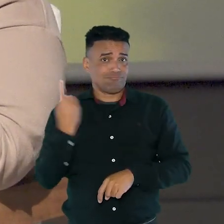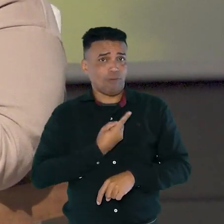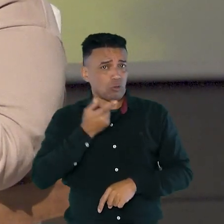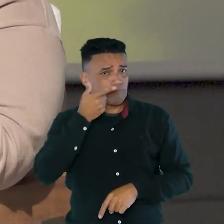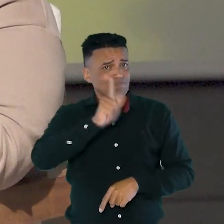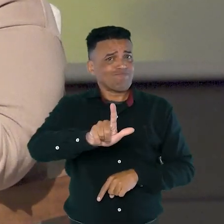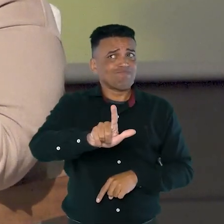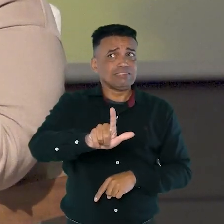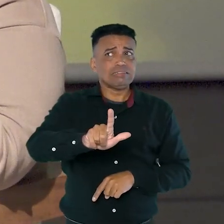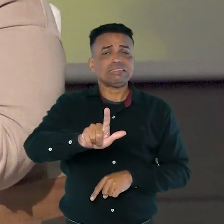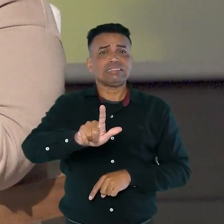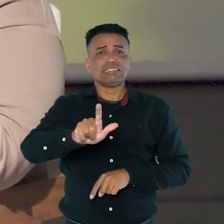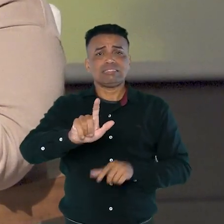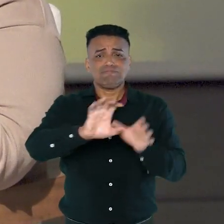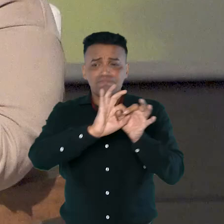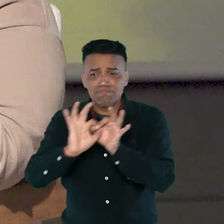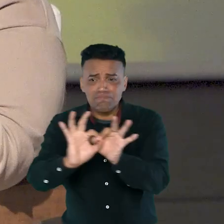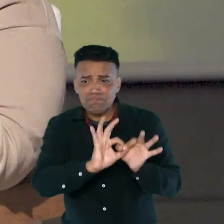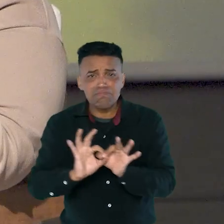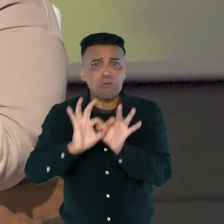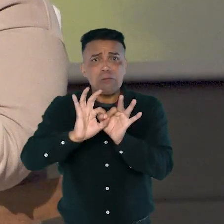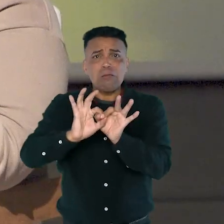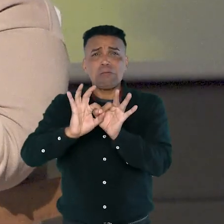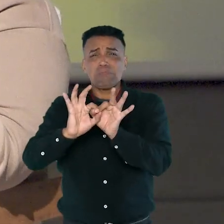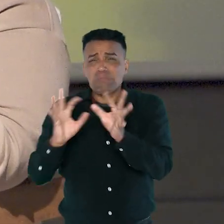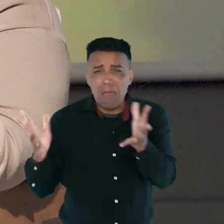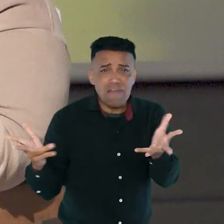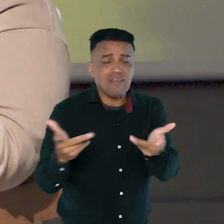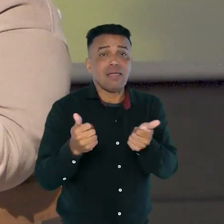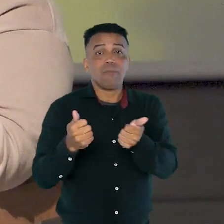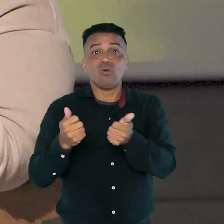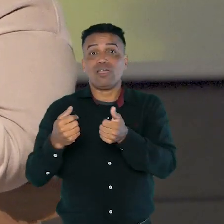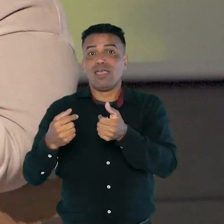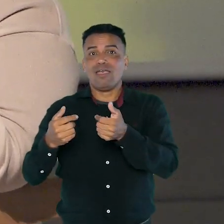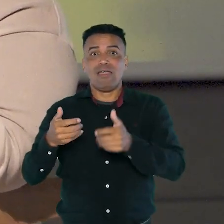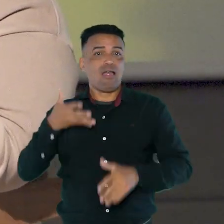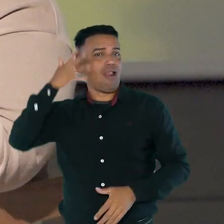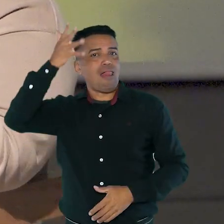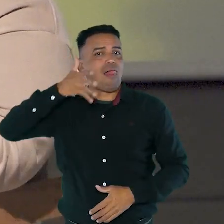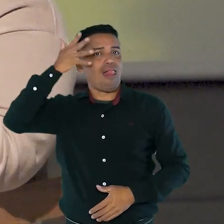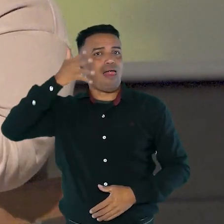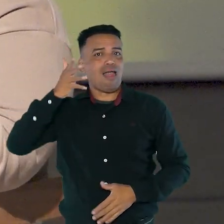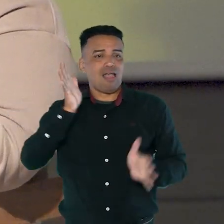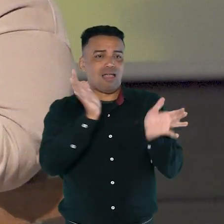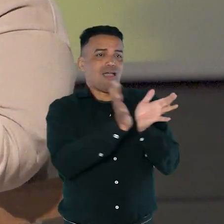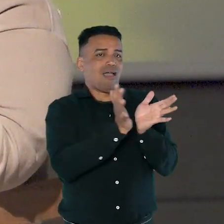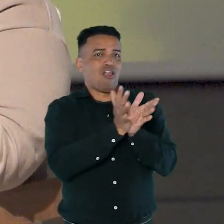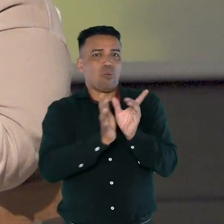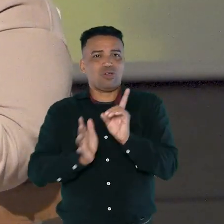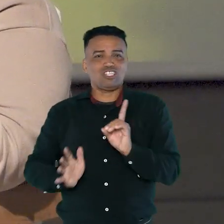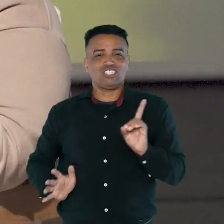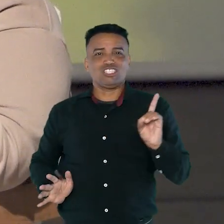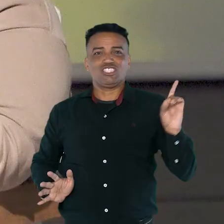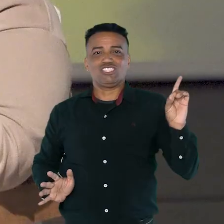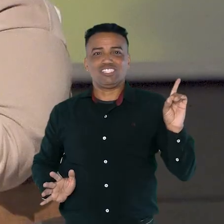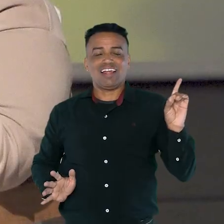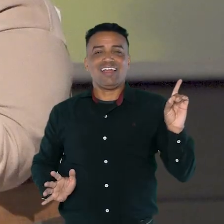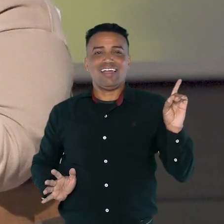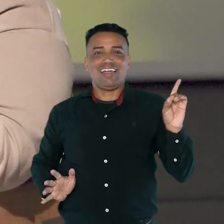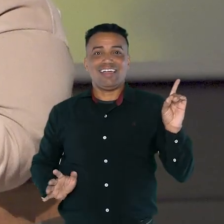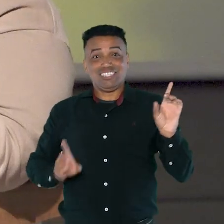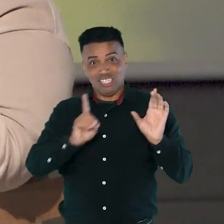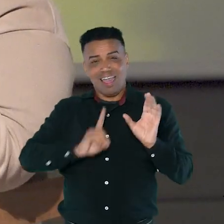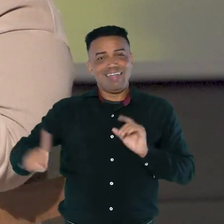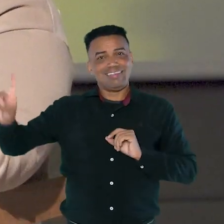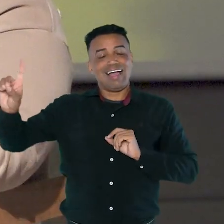conseguir se conectar, porque o discurso da direita é muito fácil, né, de fácil